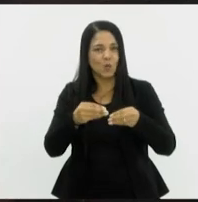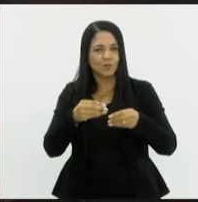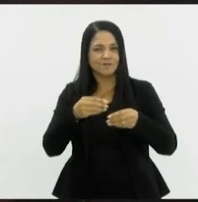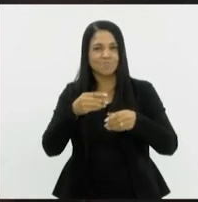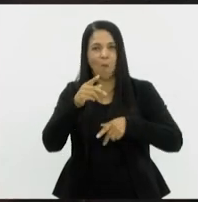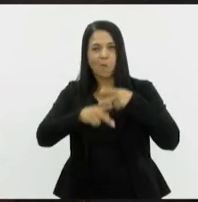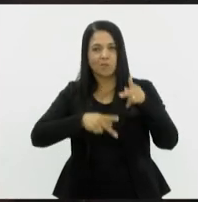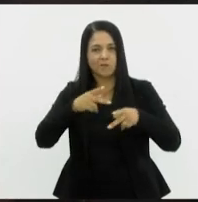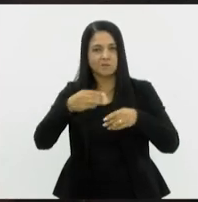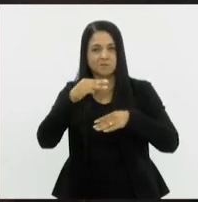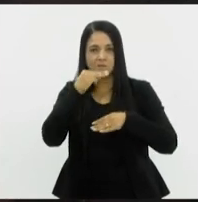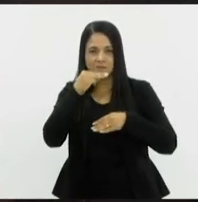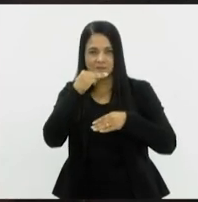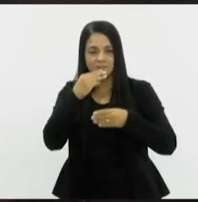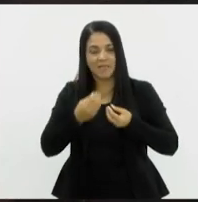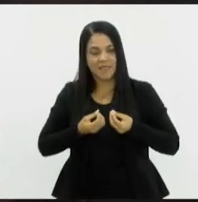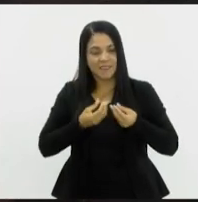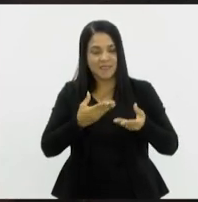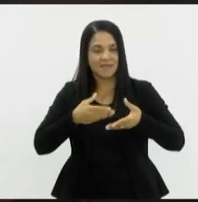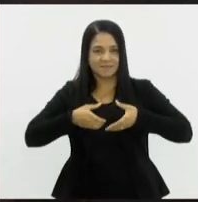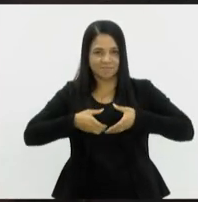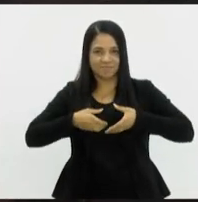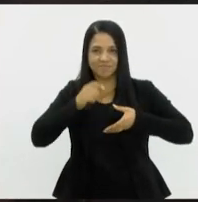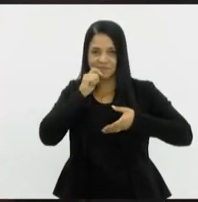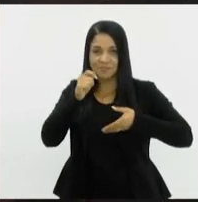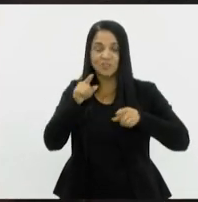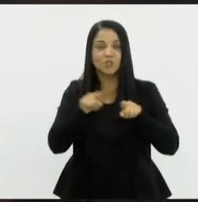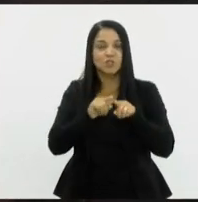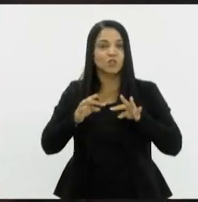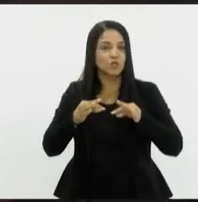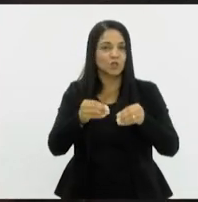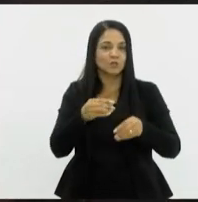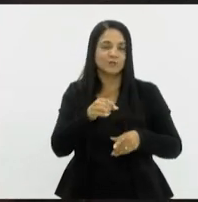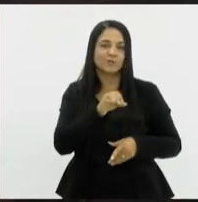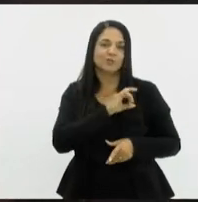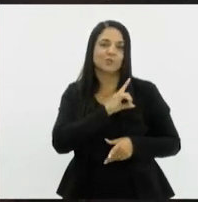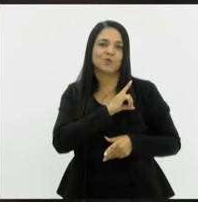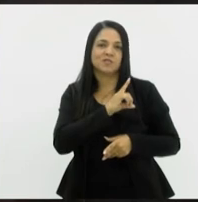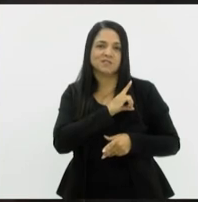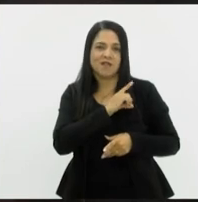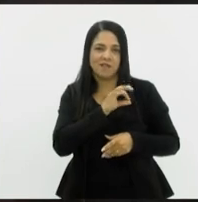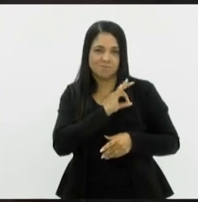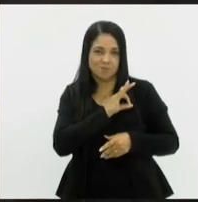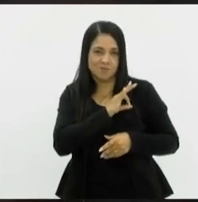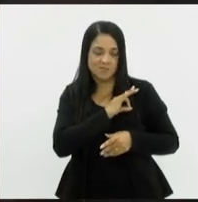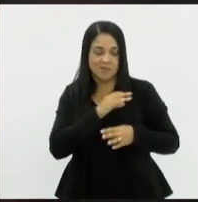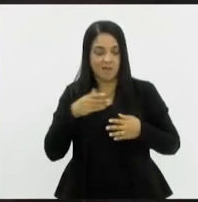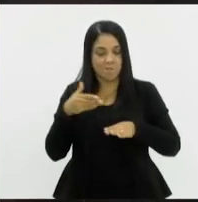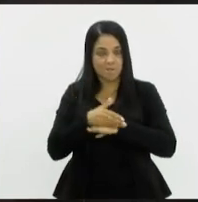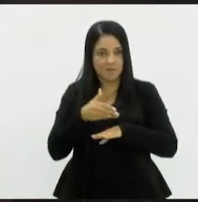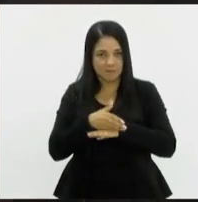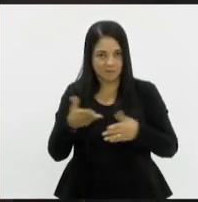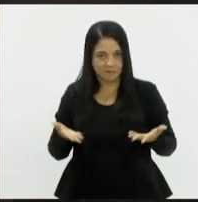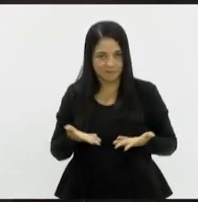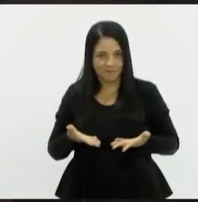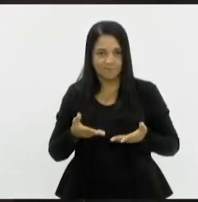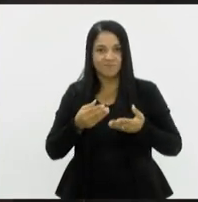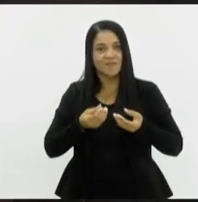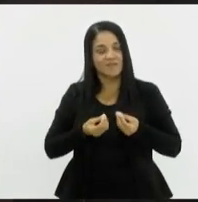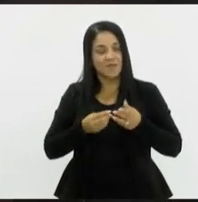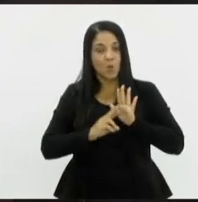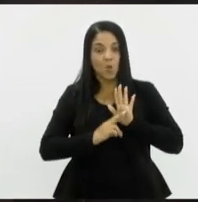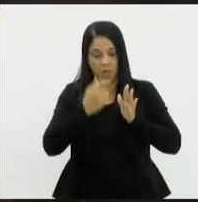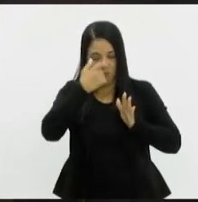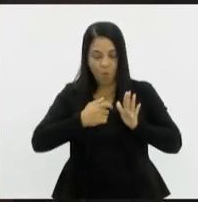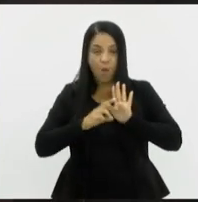essa tropa aqui, todos os policiais presentes. Eu estou aqui apenas representando cada um deles para poder lhe entregar. Que o